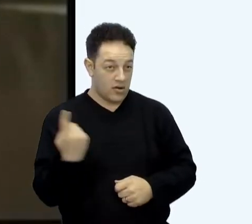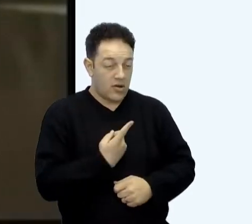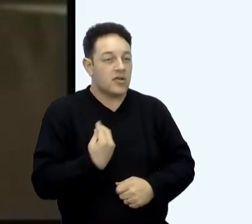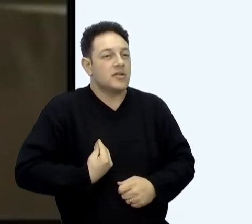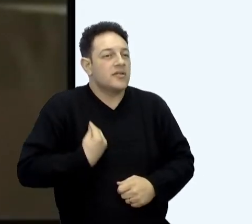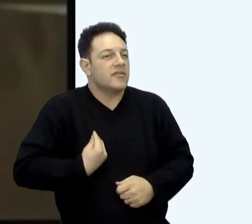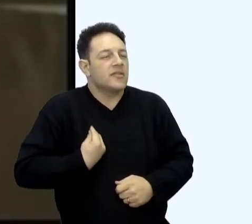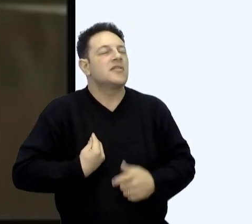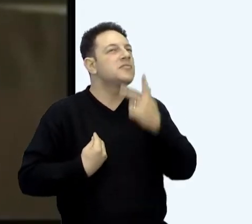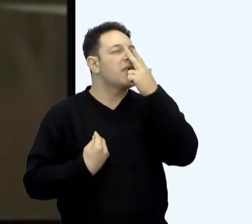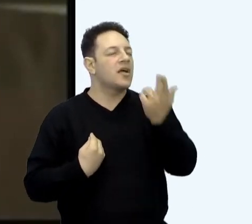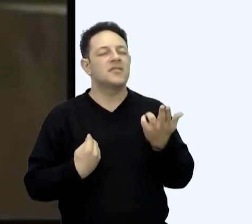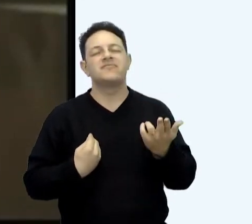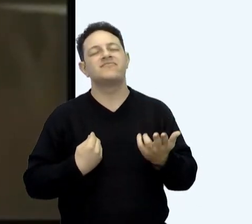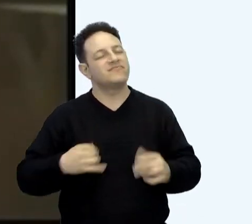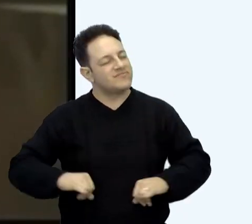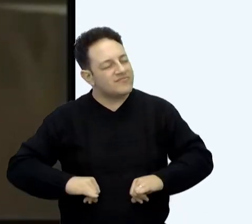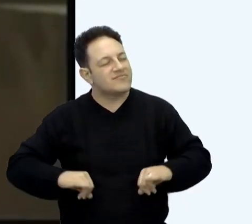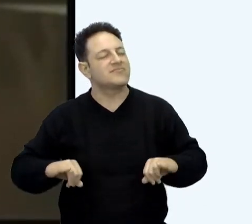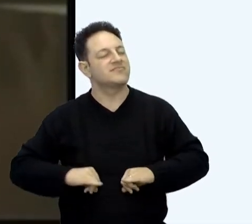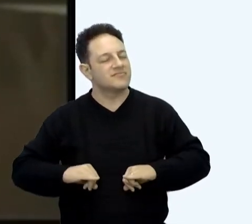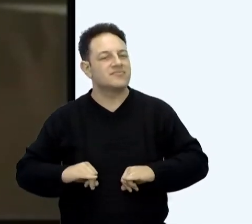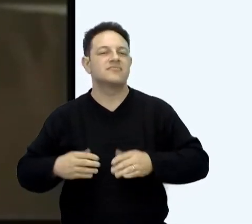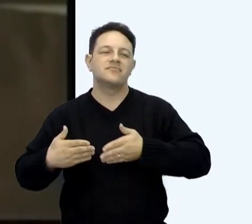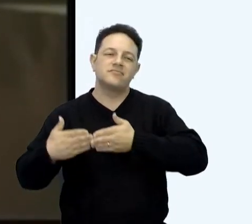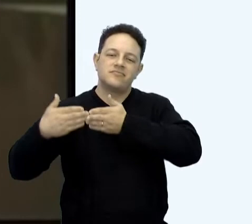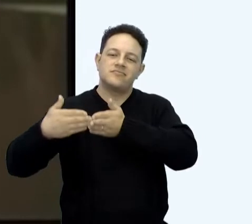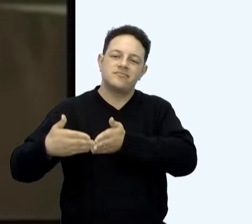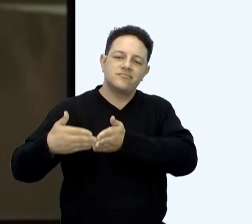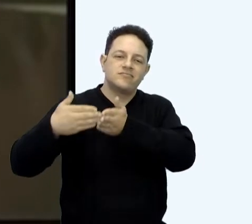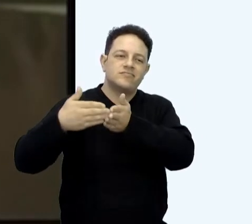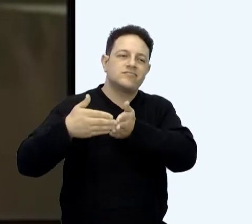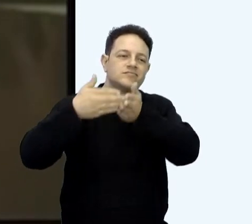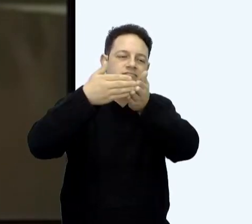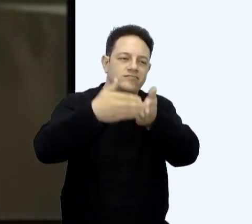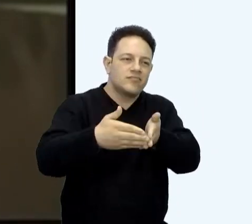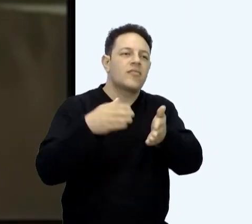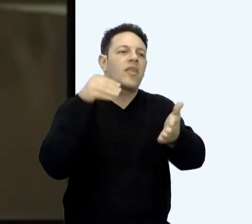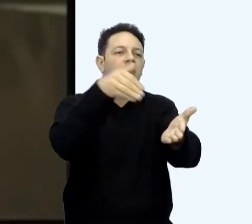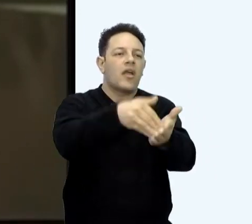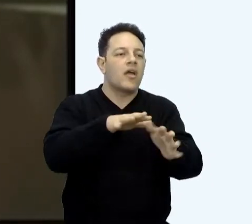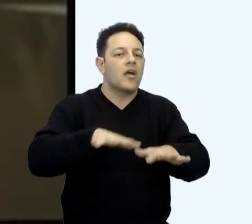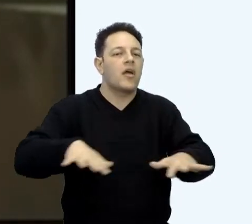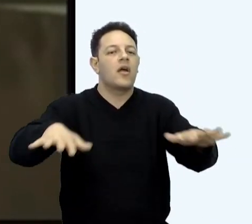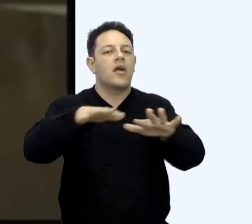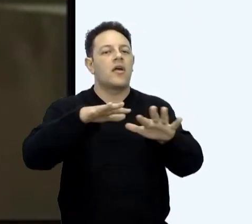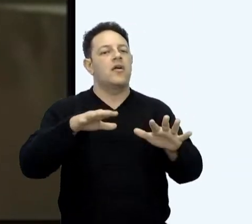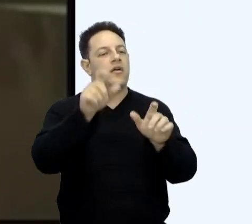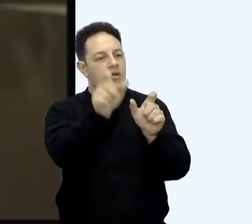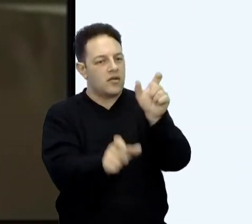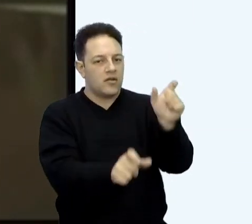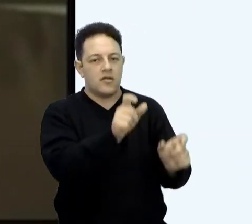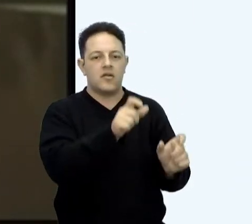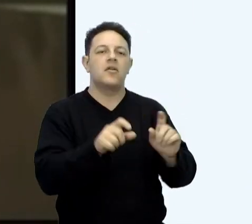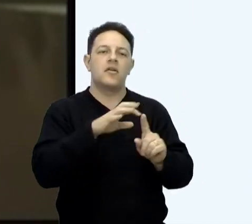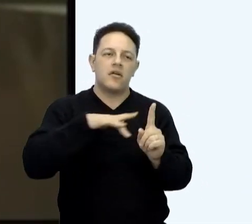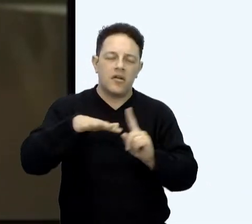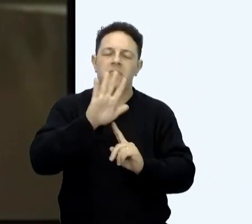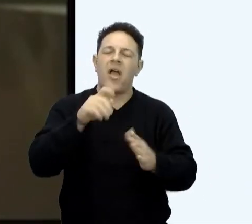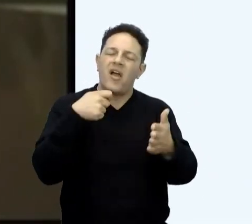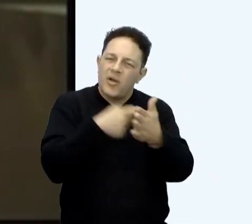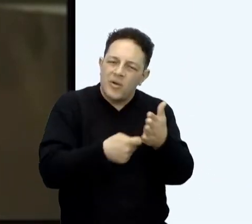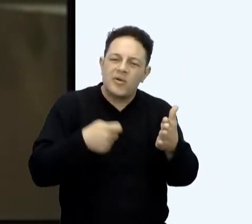uma dura viagem do navio negreiro até a cidadania. E, na verdade, é essa toda a luta